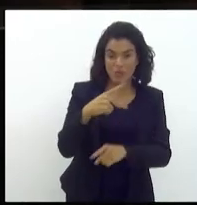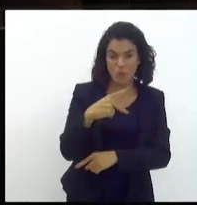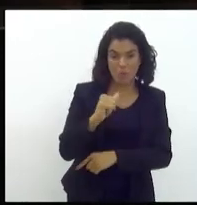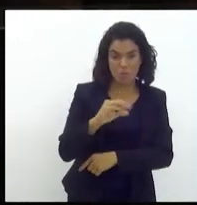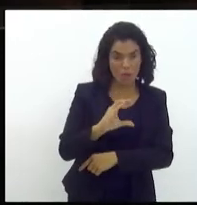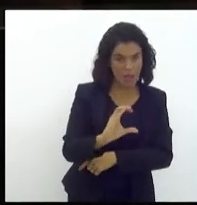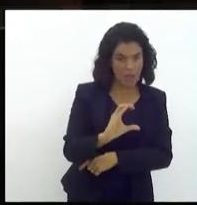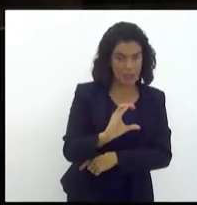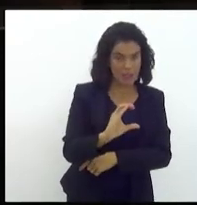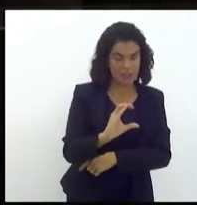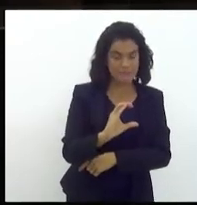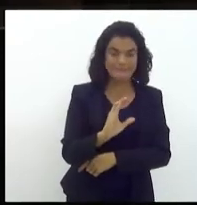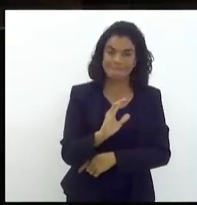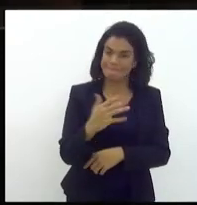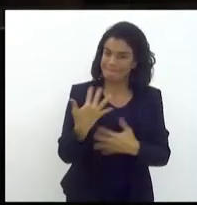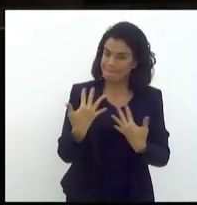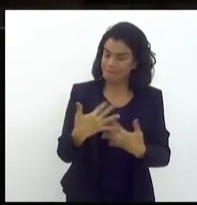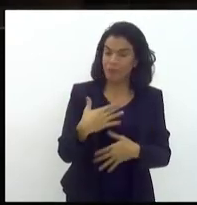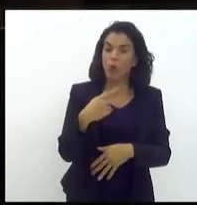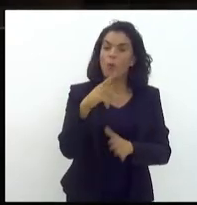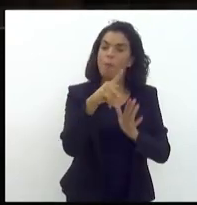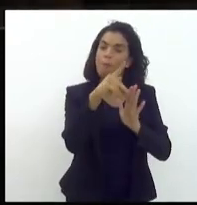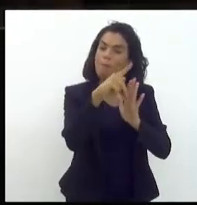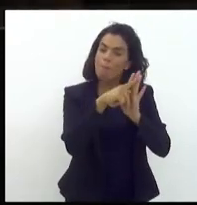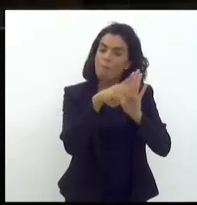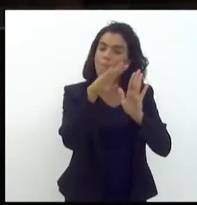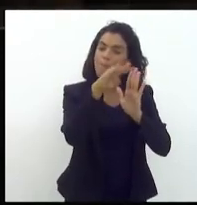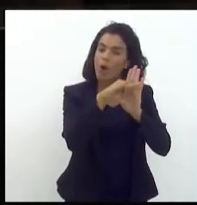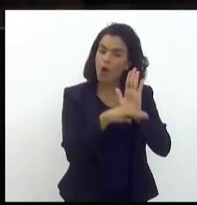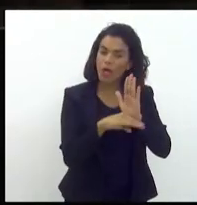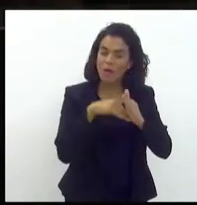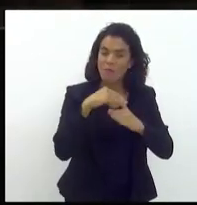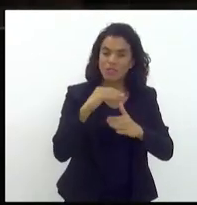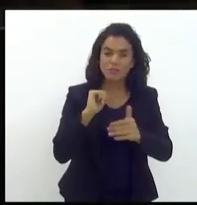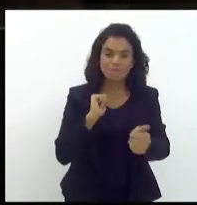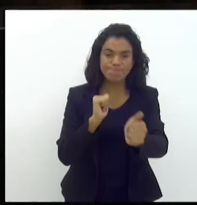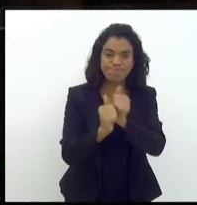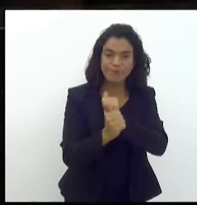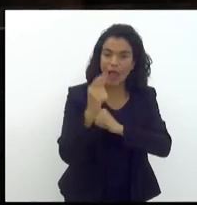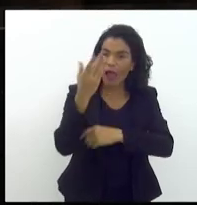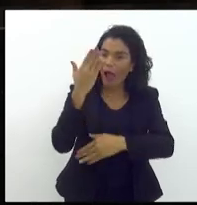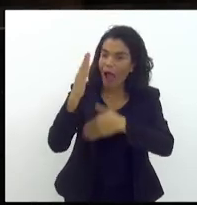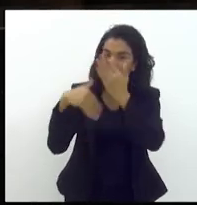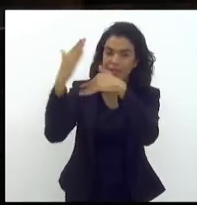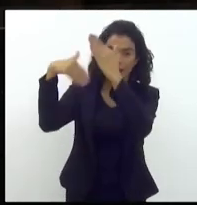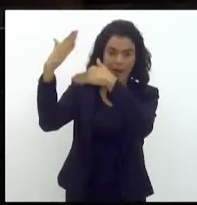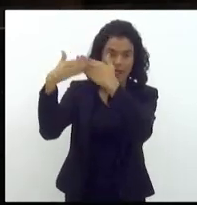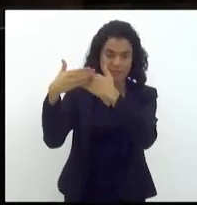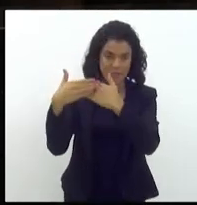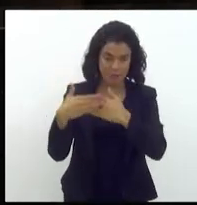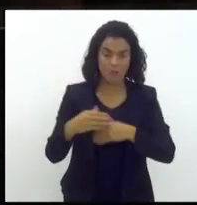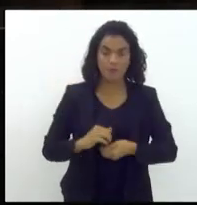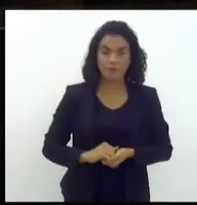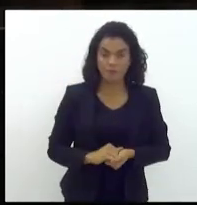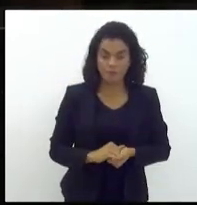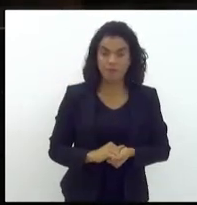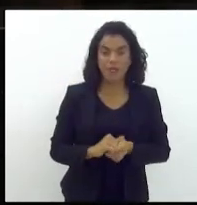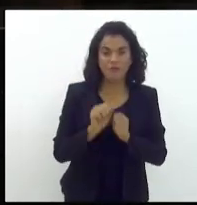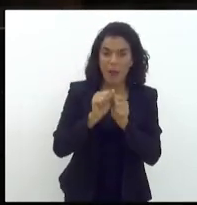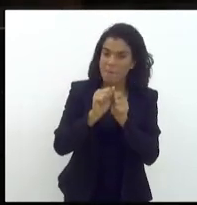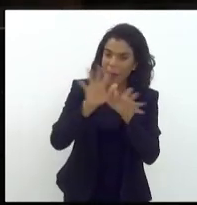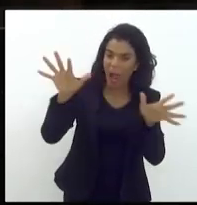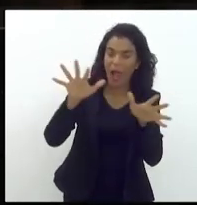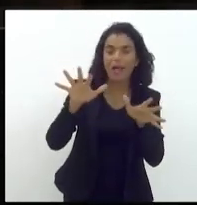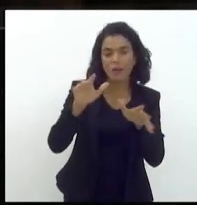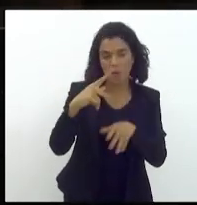fala Inicial porque a gente vai aqui como dar todo paque no estado do Rio